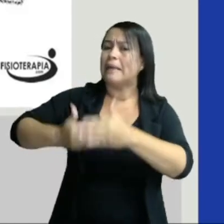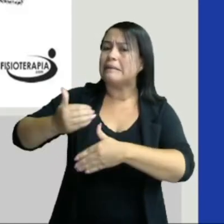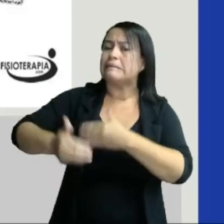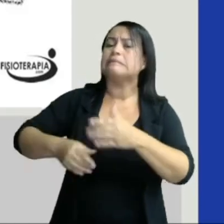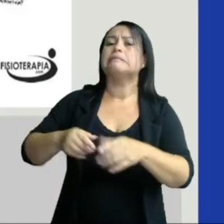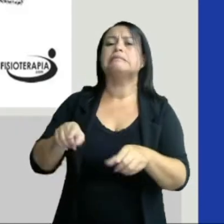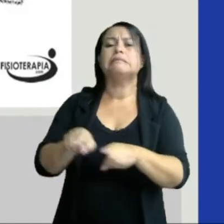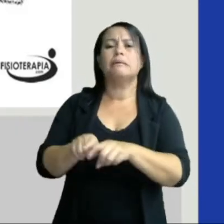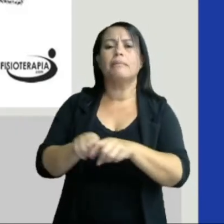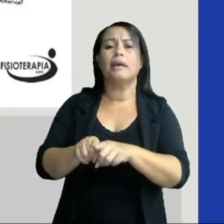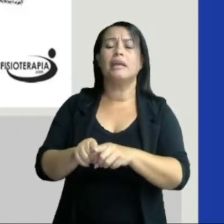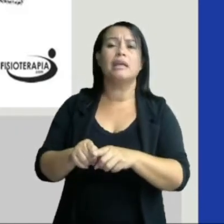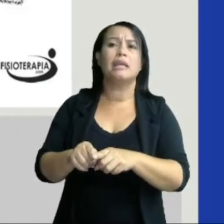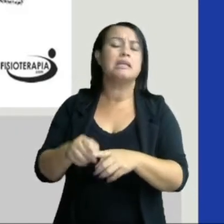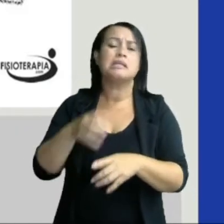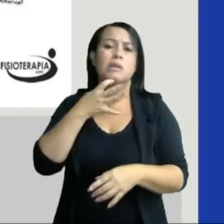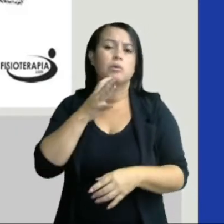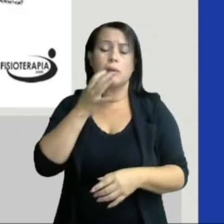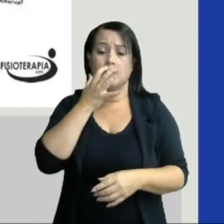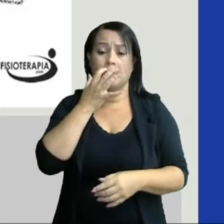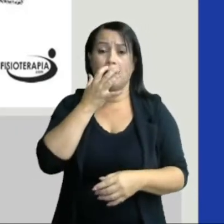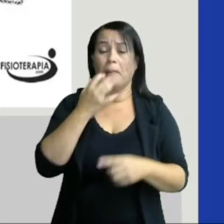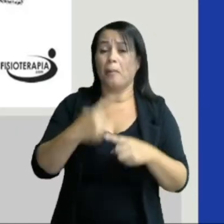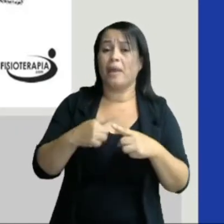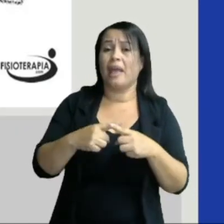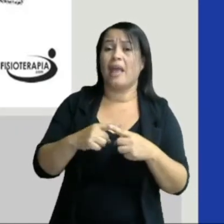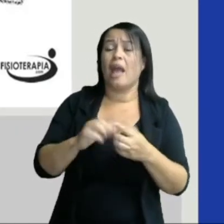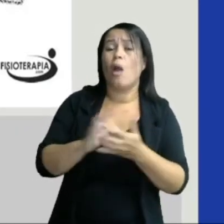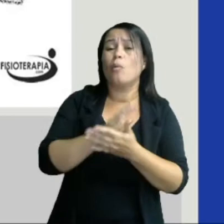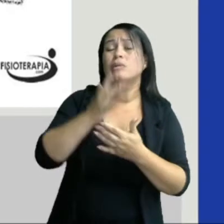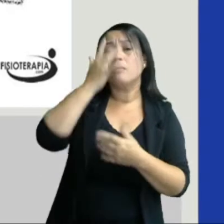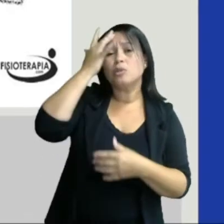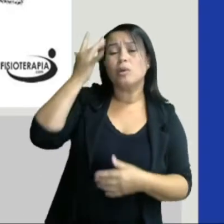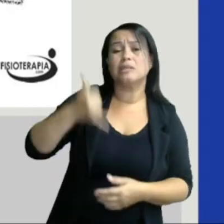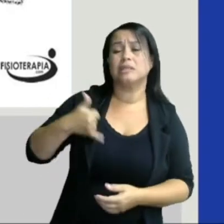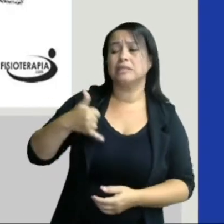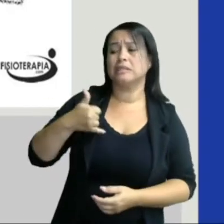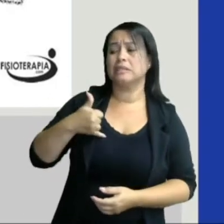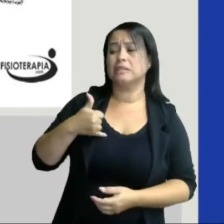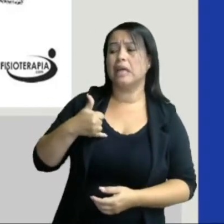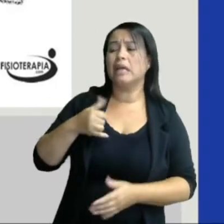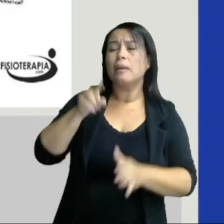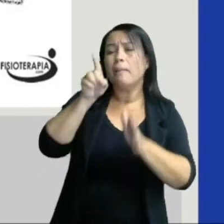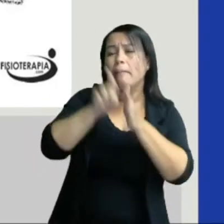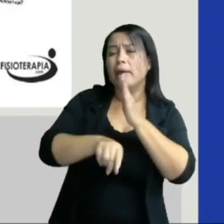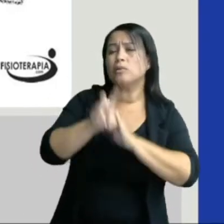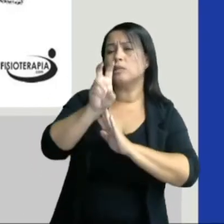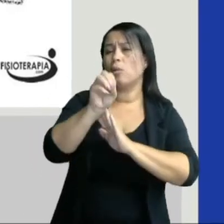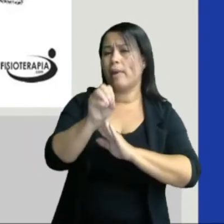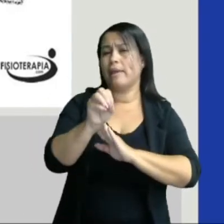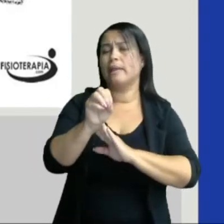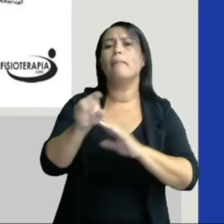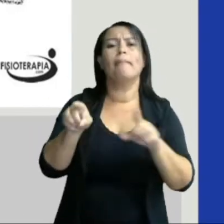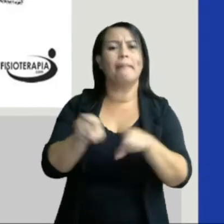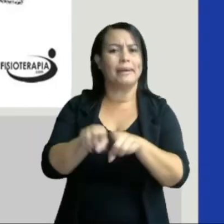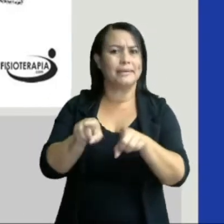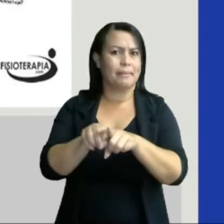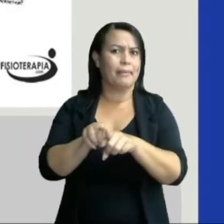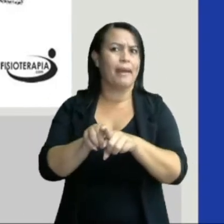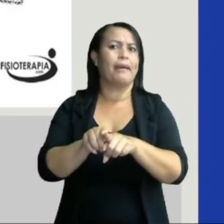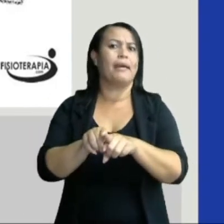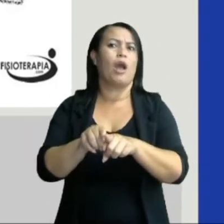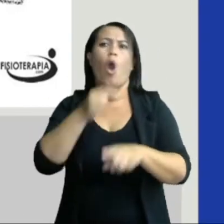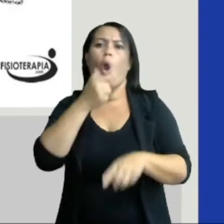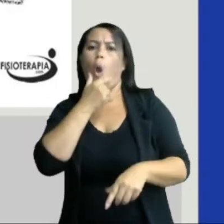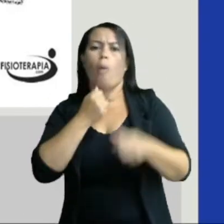desconhecida. Raramente acontece com pessoas com menos de 50 anos. mas pode acontecer em pessoas de ambos os